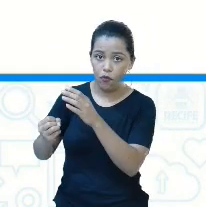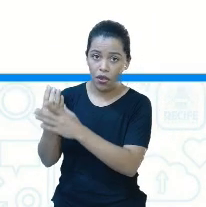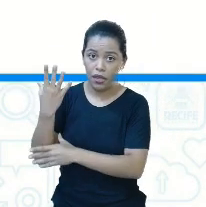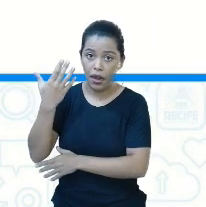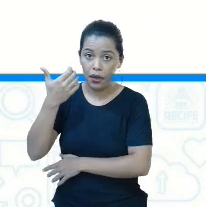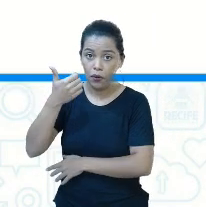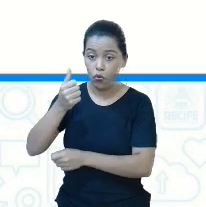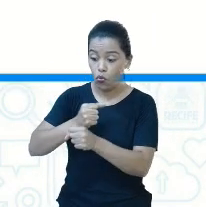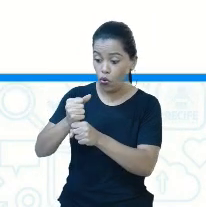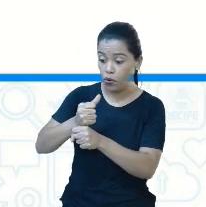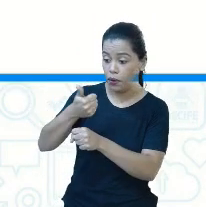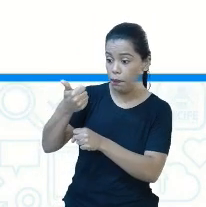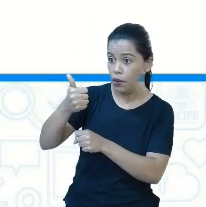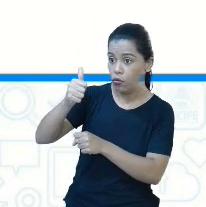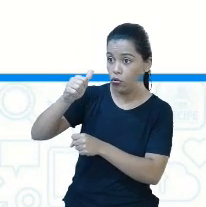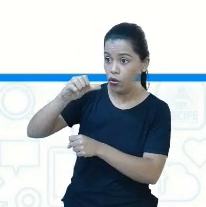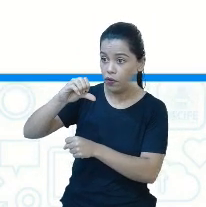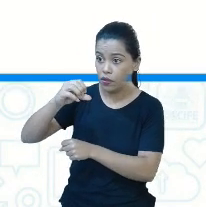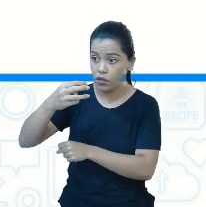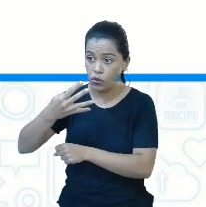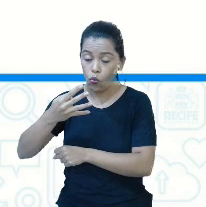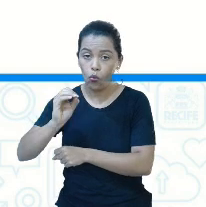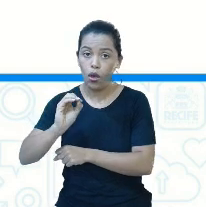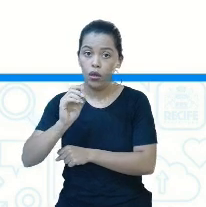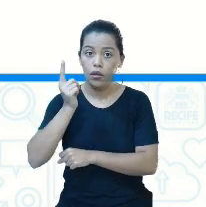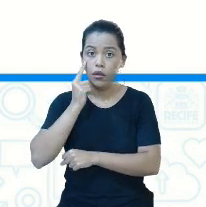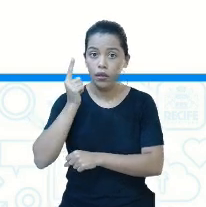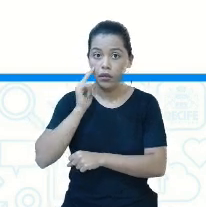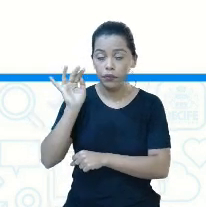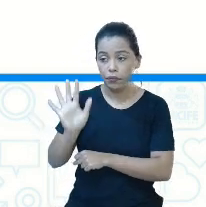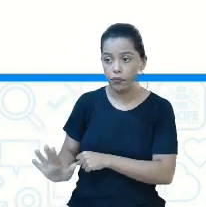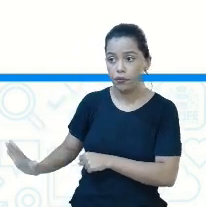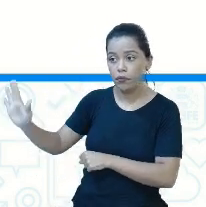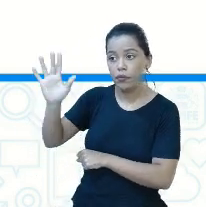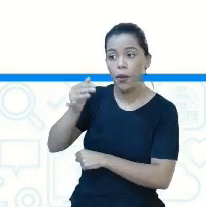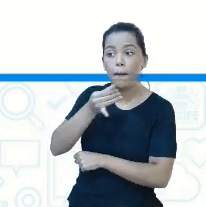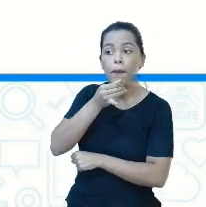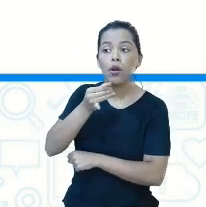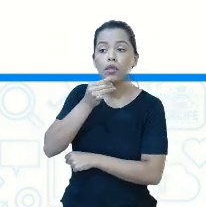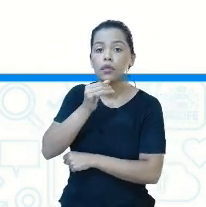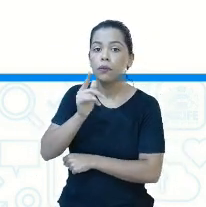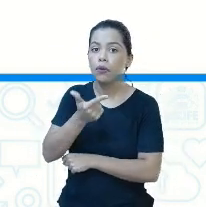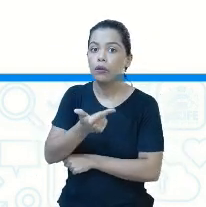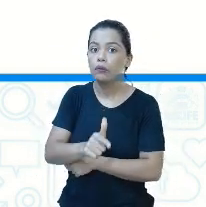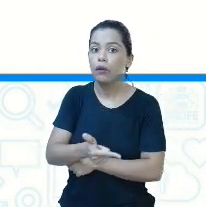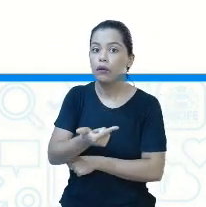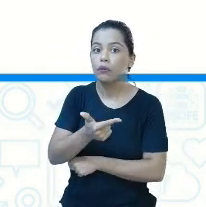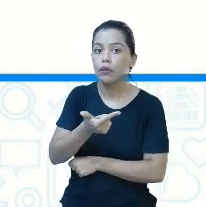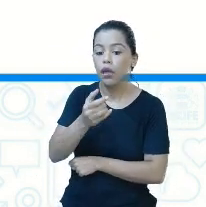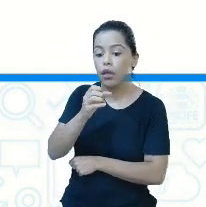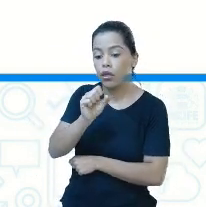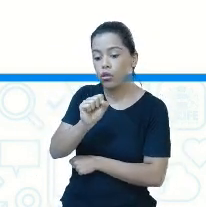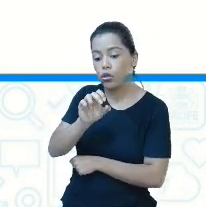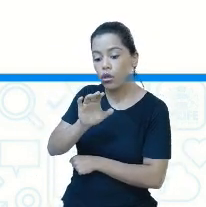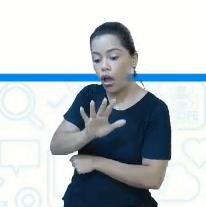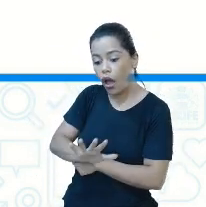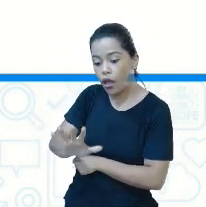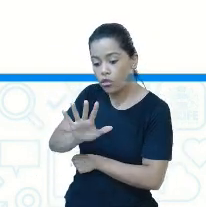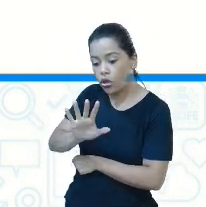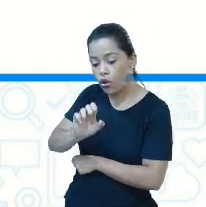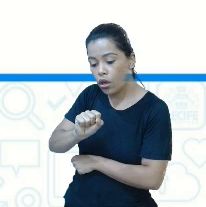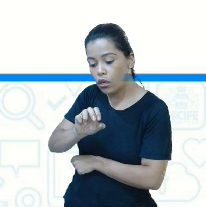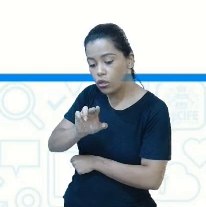1940. Veja, ele está bem grande na sua tela. Você está vendo que não tem, por exemplo, a região sudeste. Você está observando